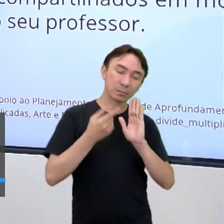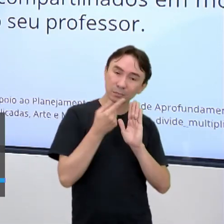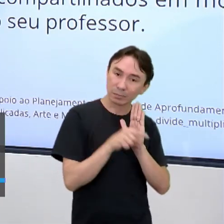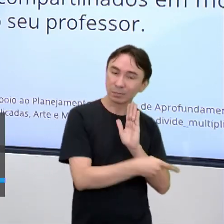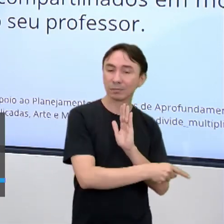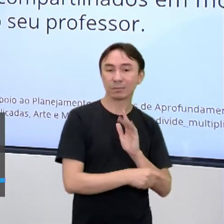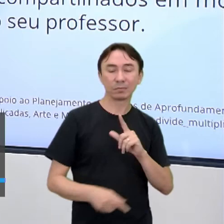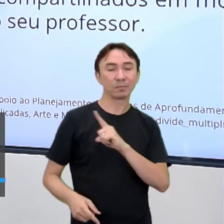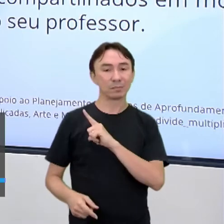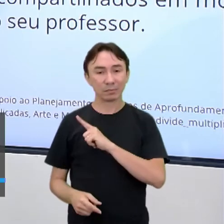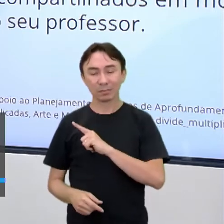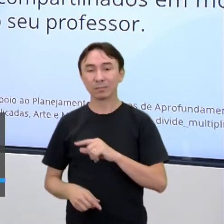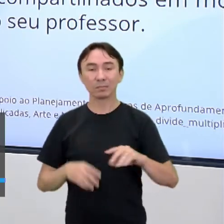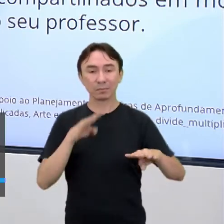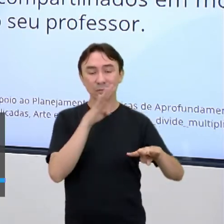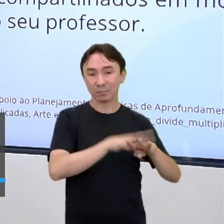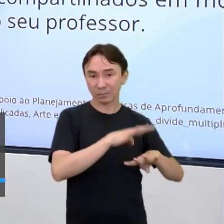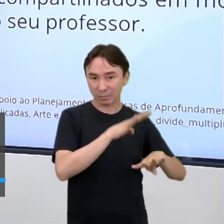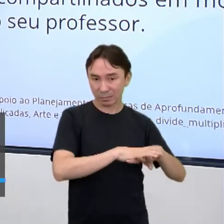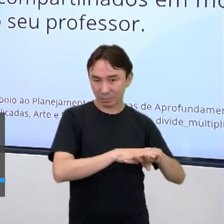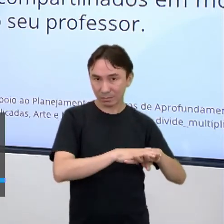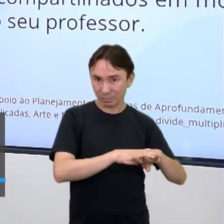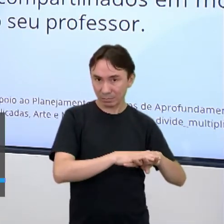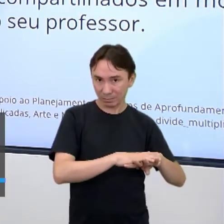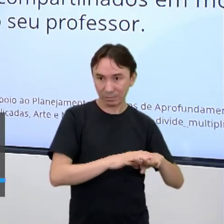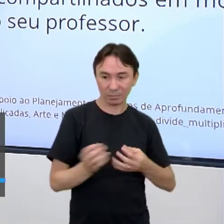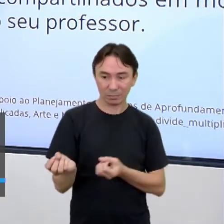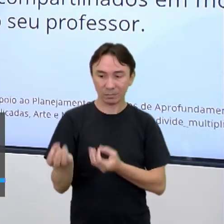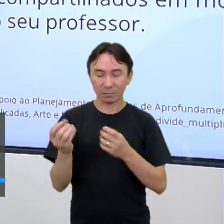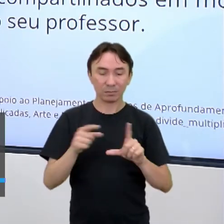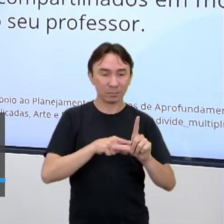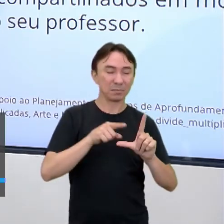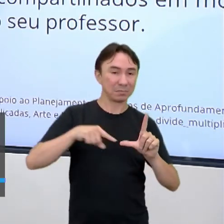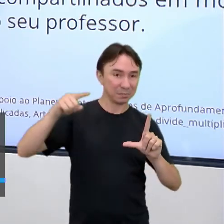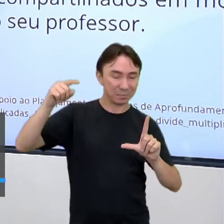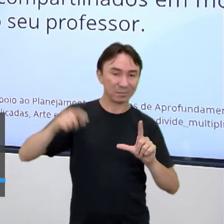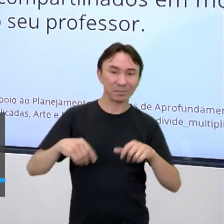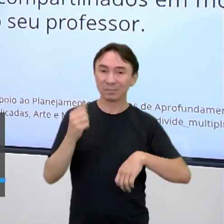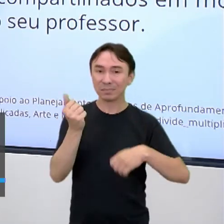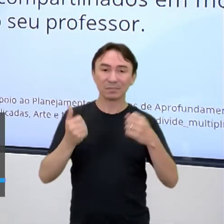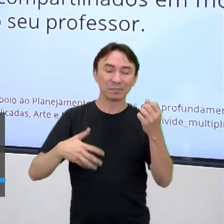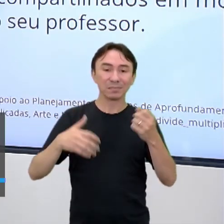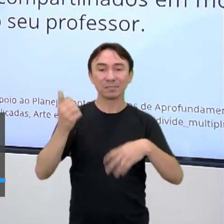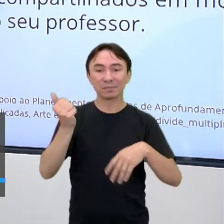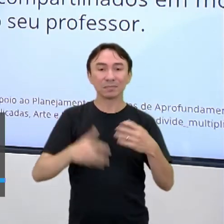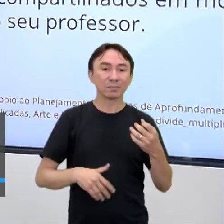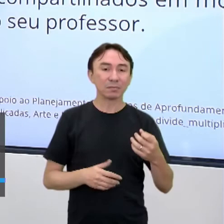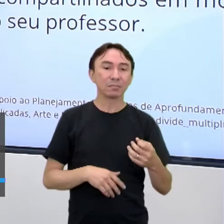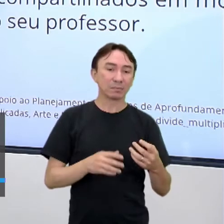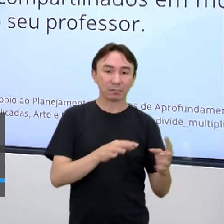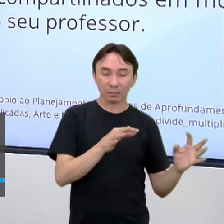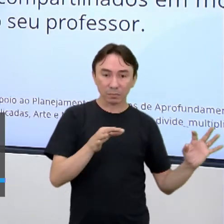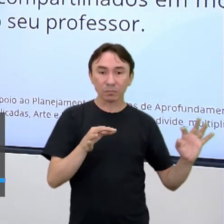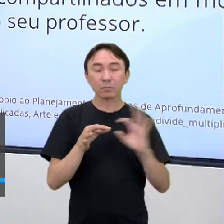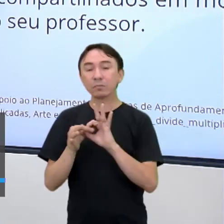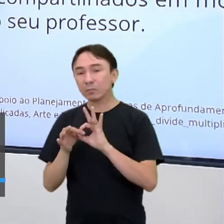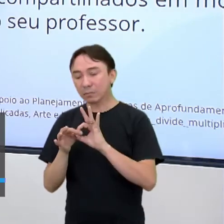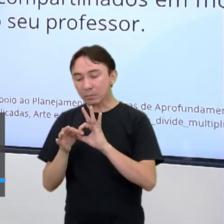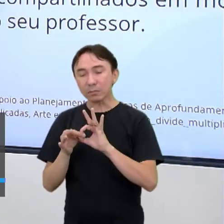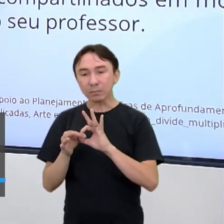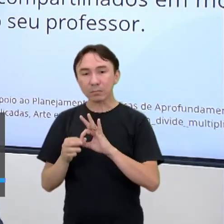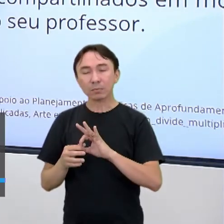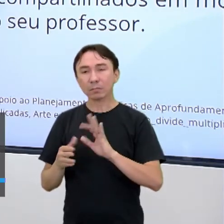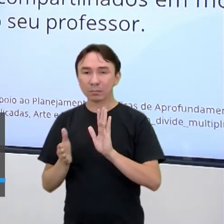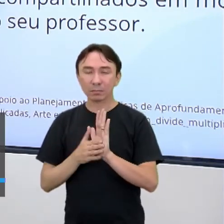está falando de estatística, numa outra proposta, numa outra situação e integrando, né, essa proposta de trabalho aí com